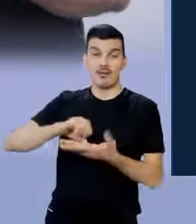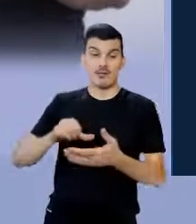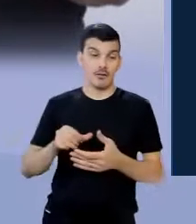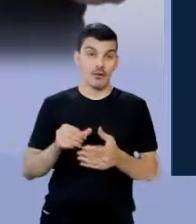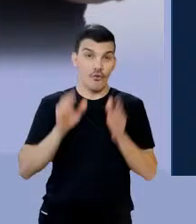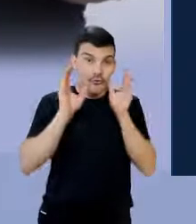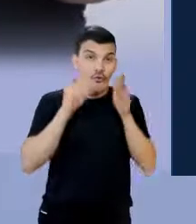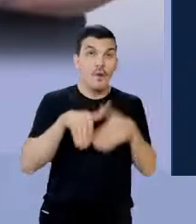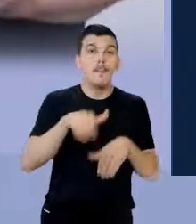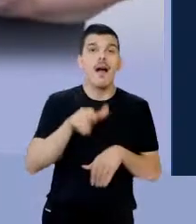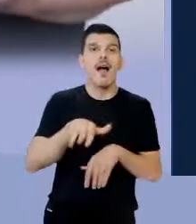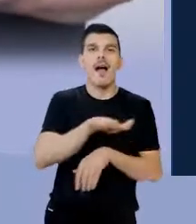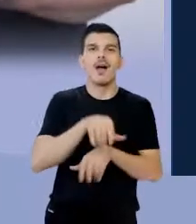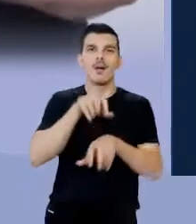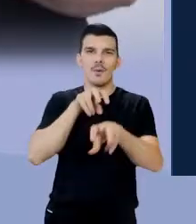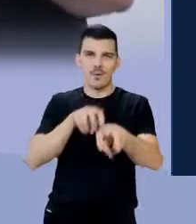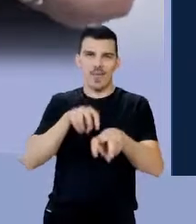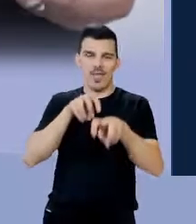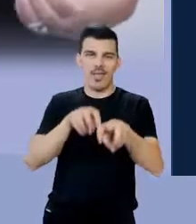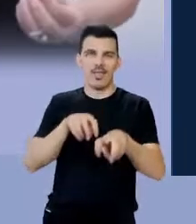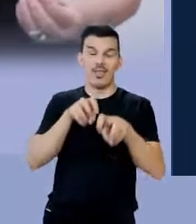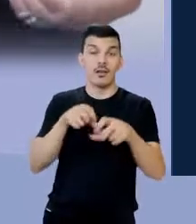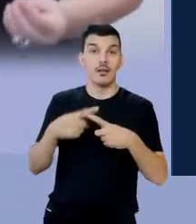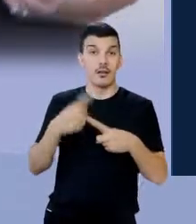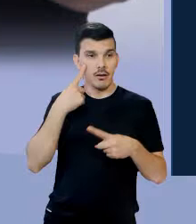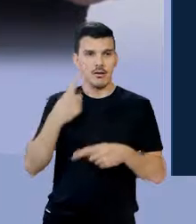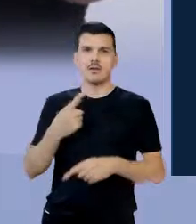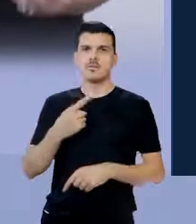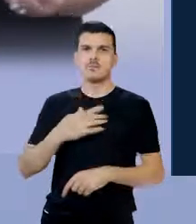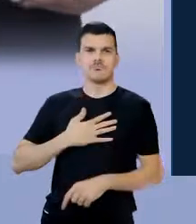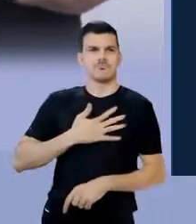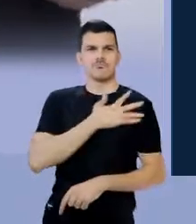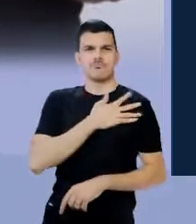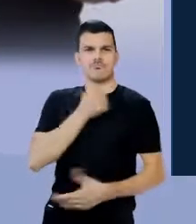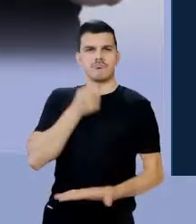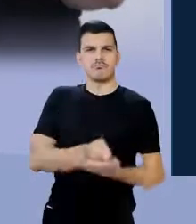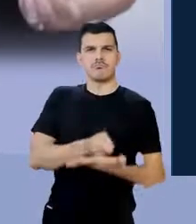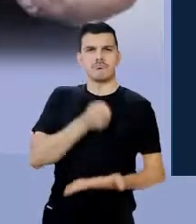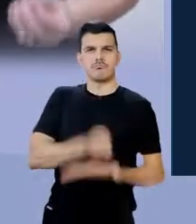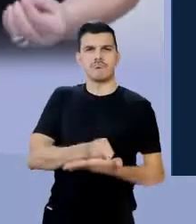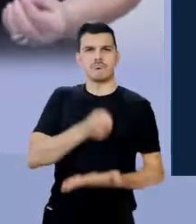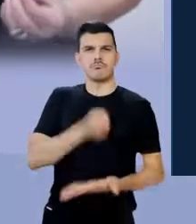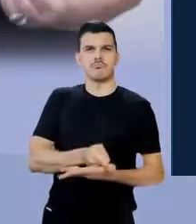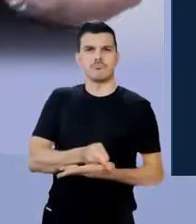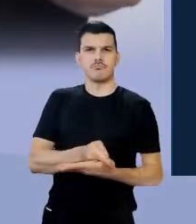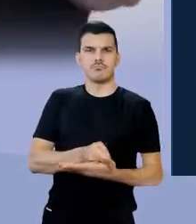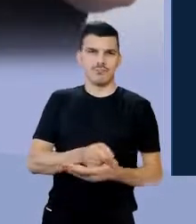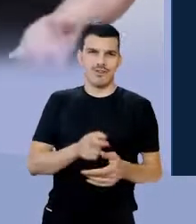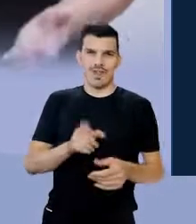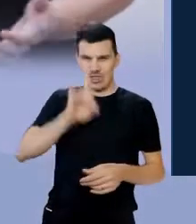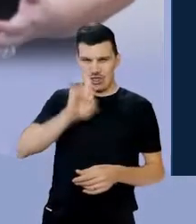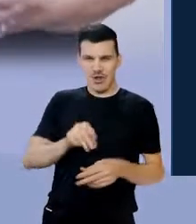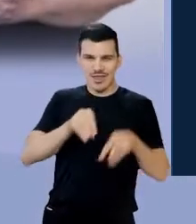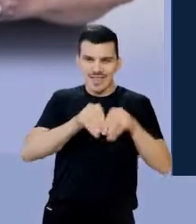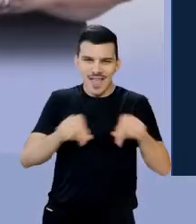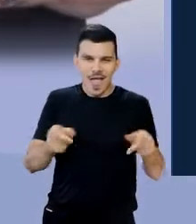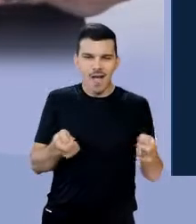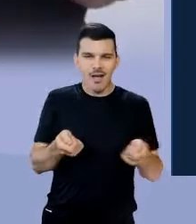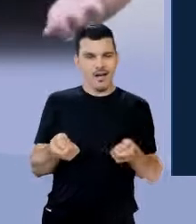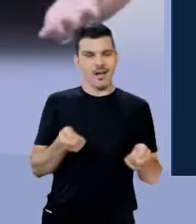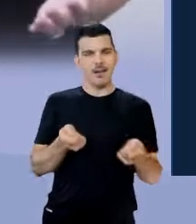sobretudo, das áreas rurais, que estavam submetidos a tiranos, opressores, a